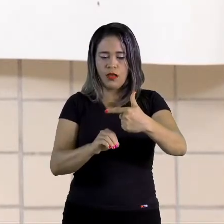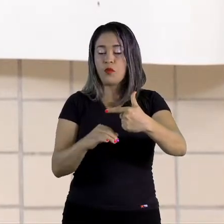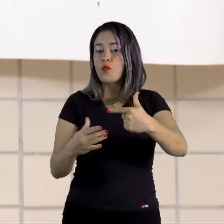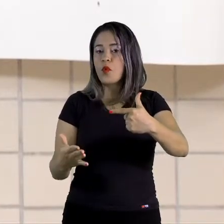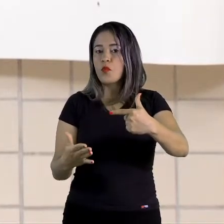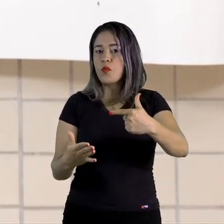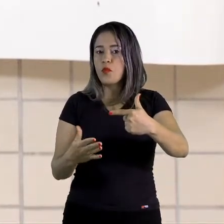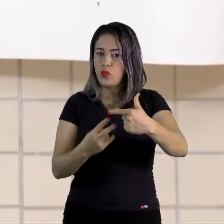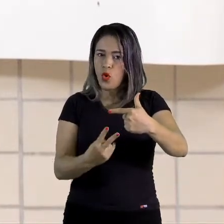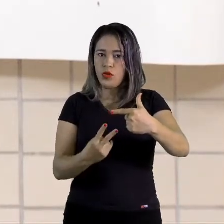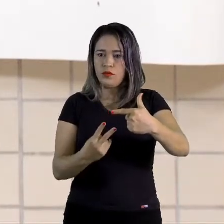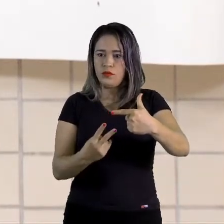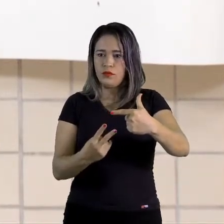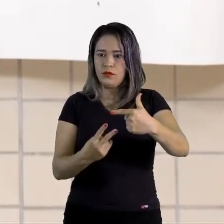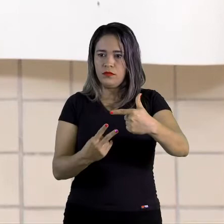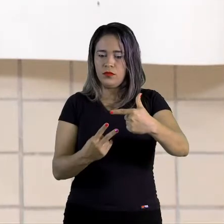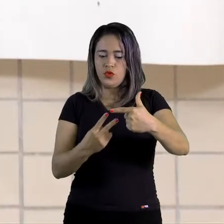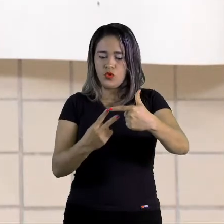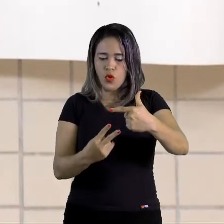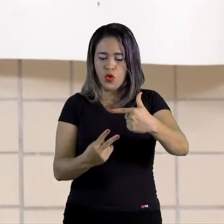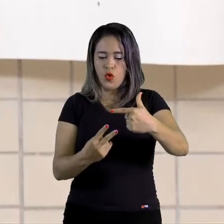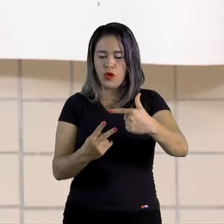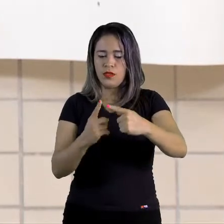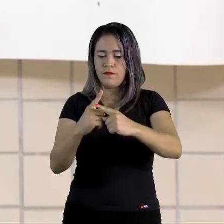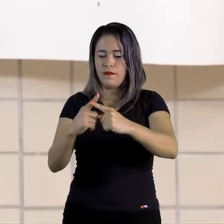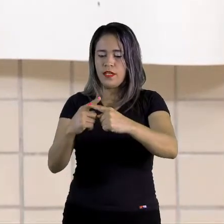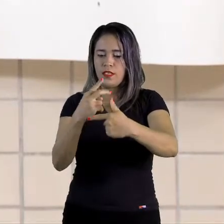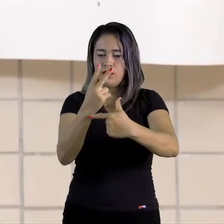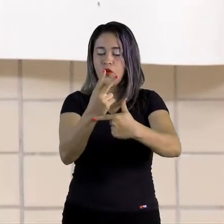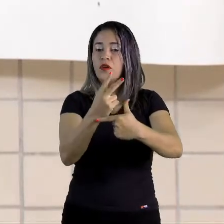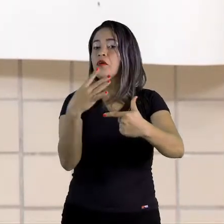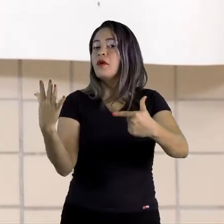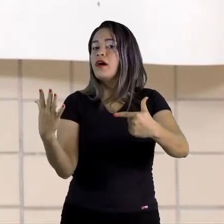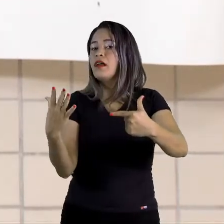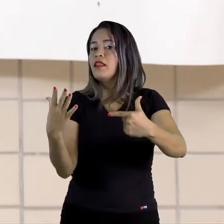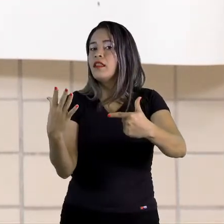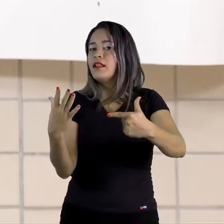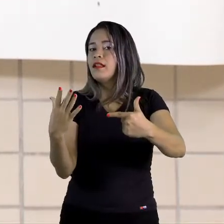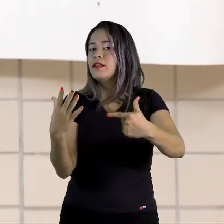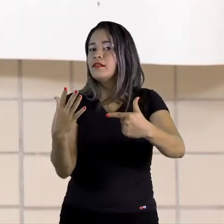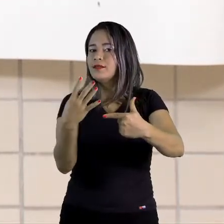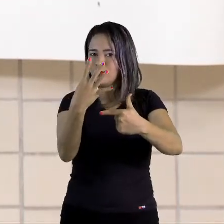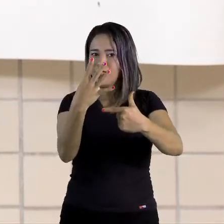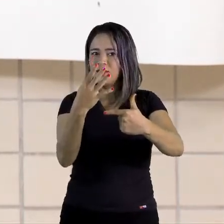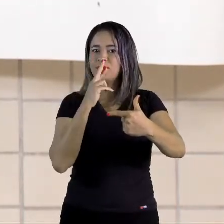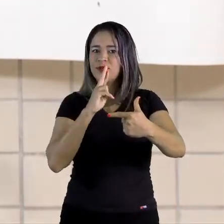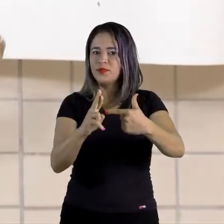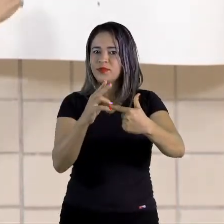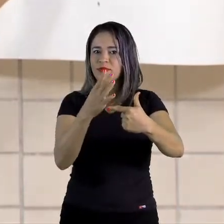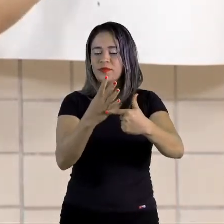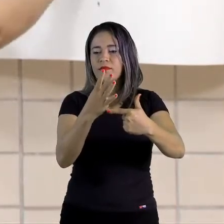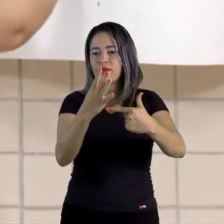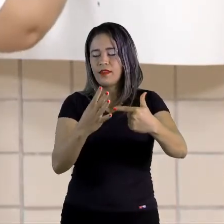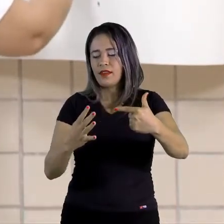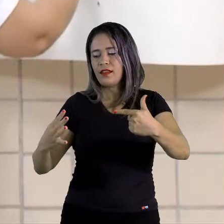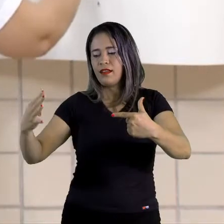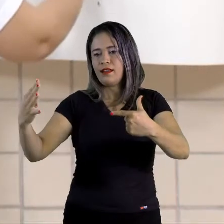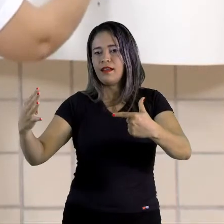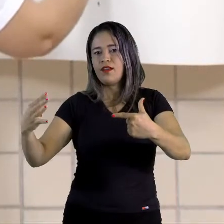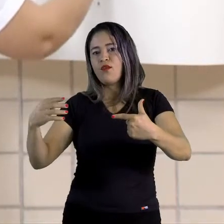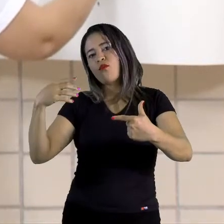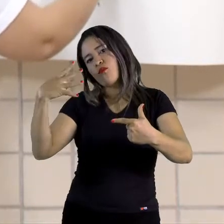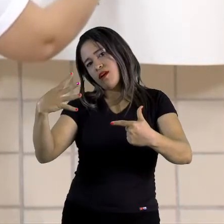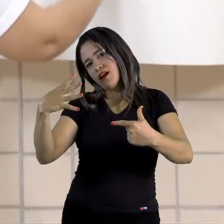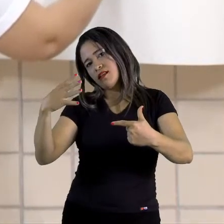turma. 2. 2 vezes 2, turma. 4. Então, a Angelina ficou com